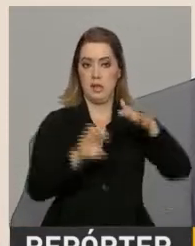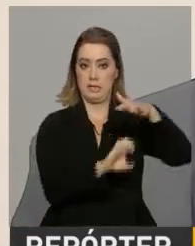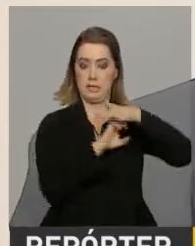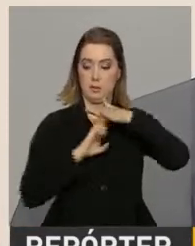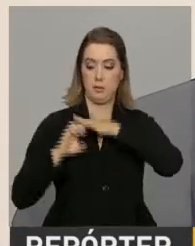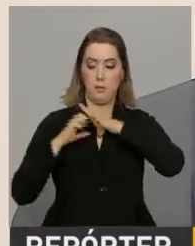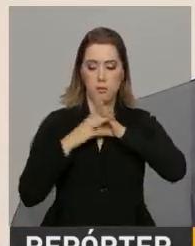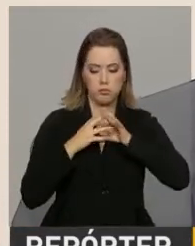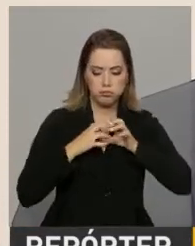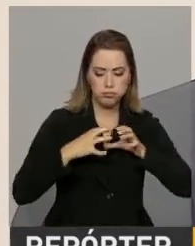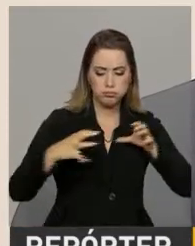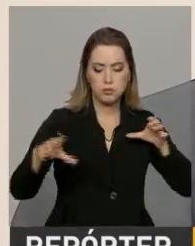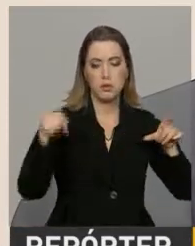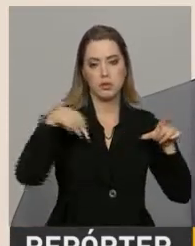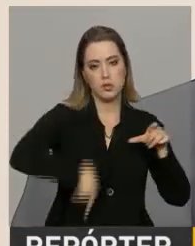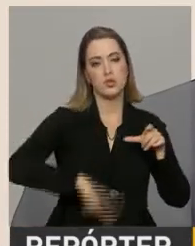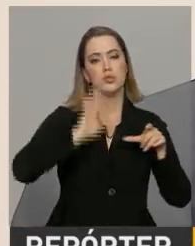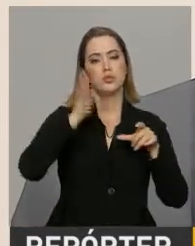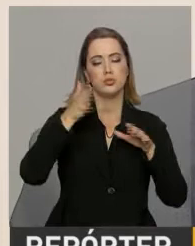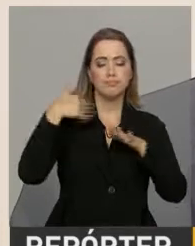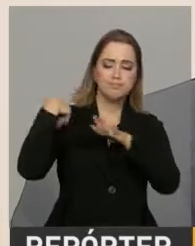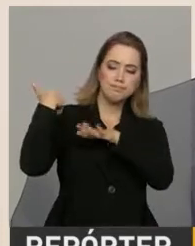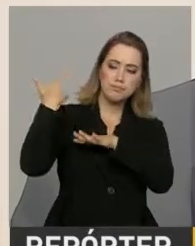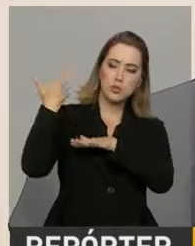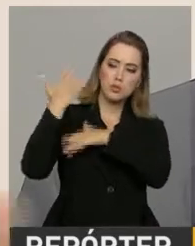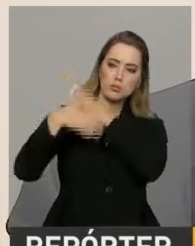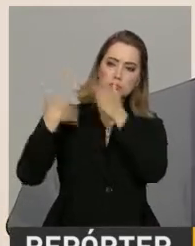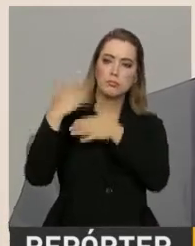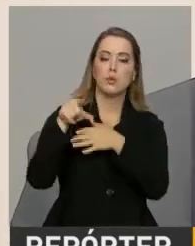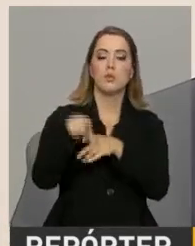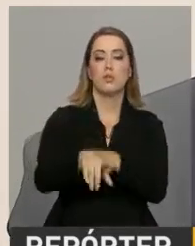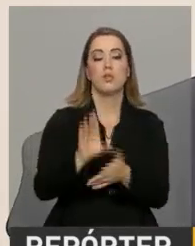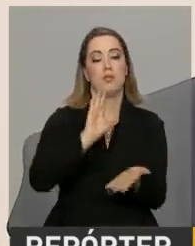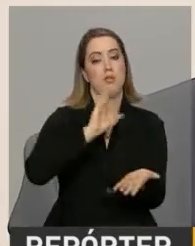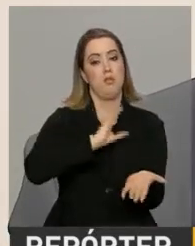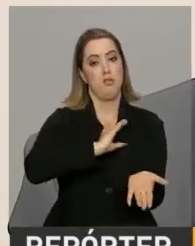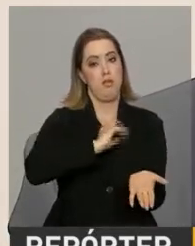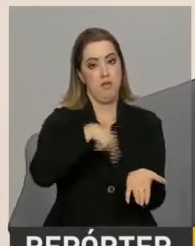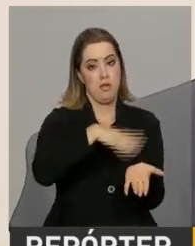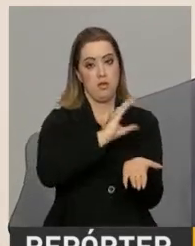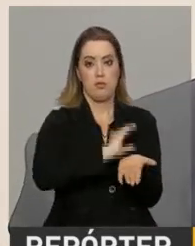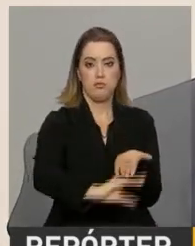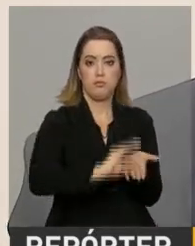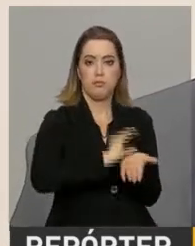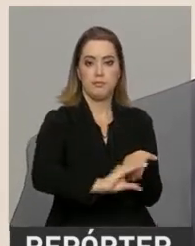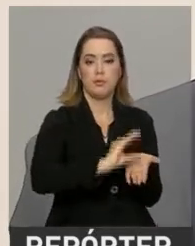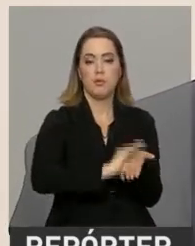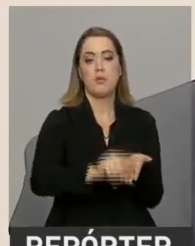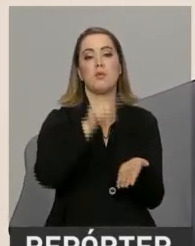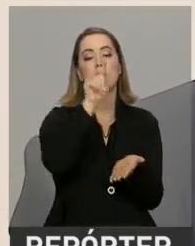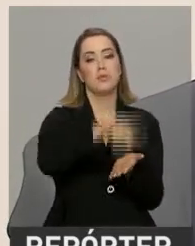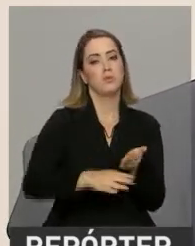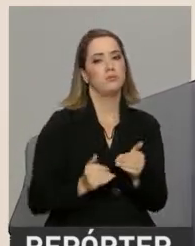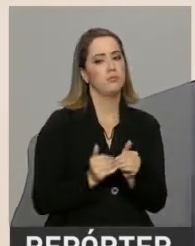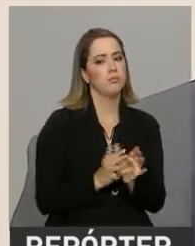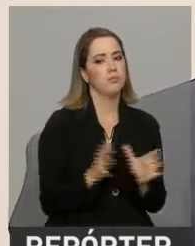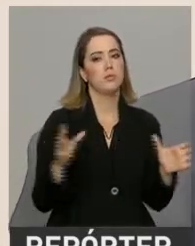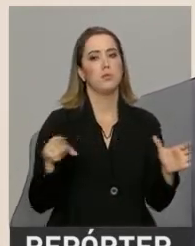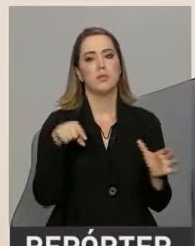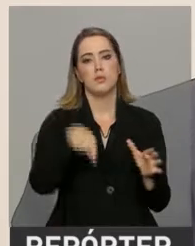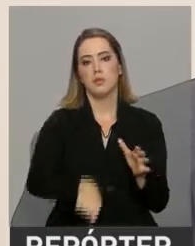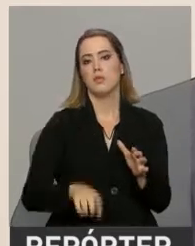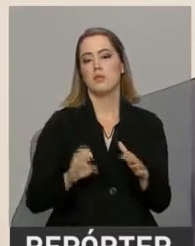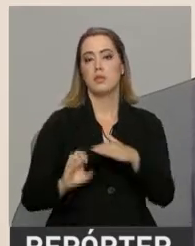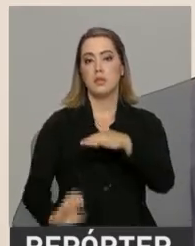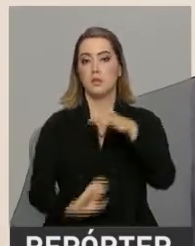Há muito mais tempo elas estão instaladas aqui e um investimento é é muito maior do que o o do brasileiro